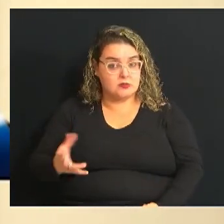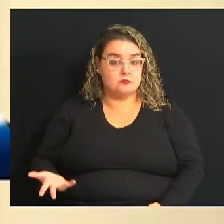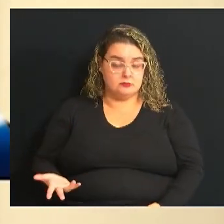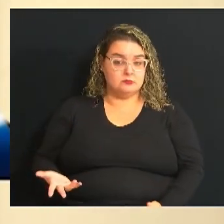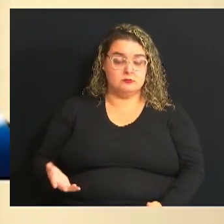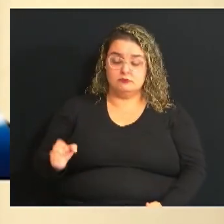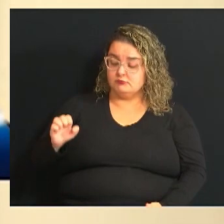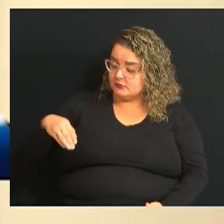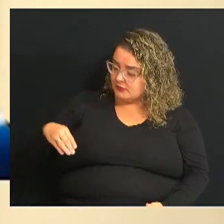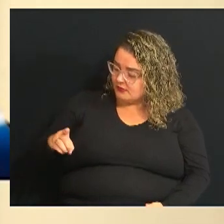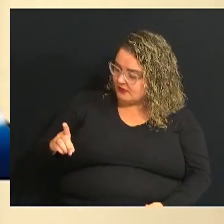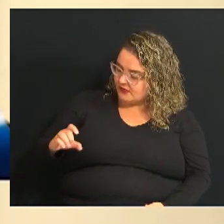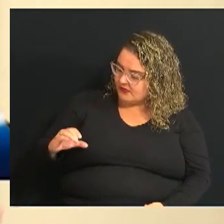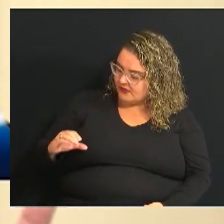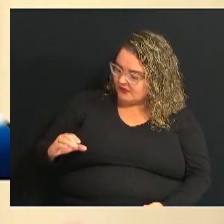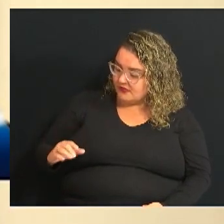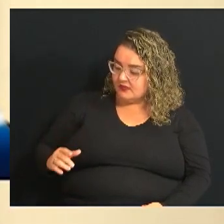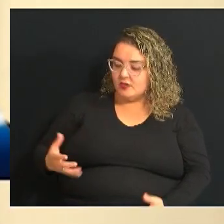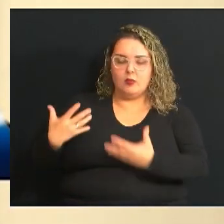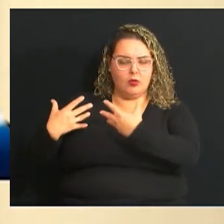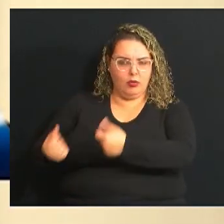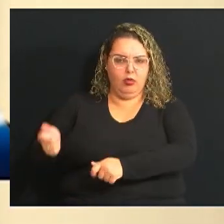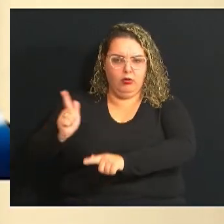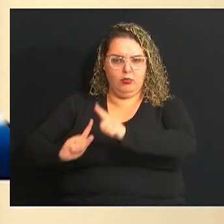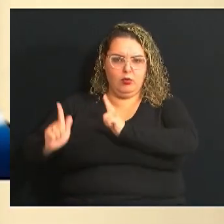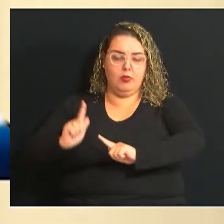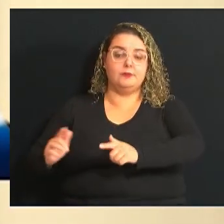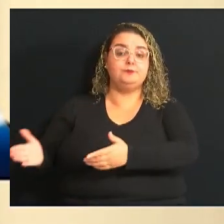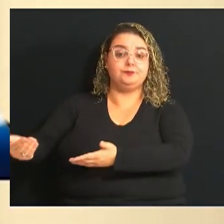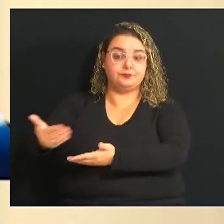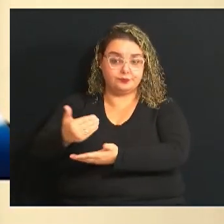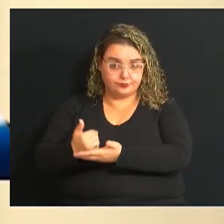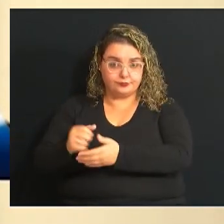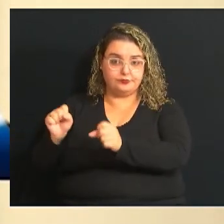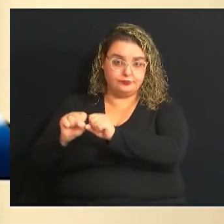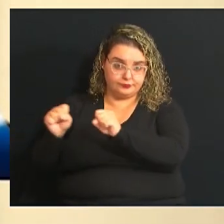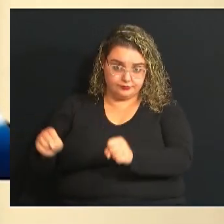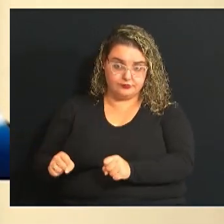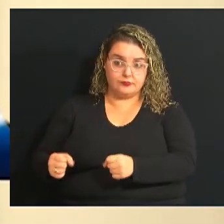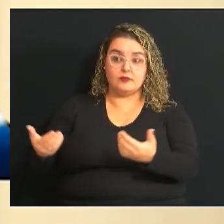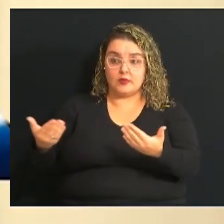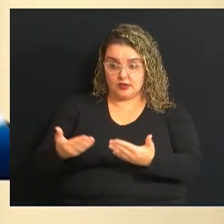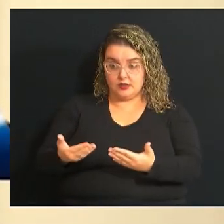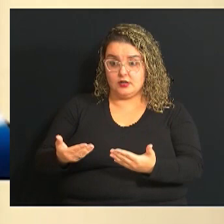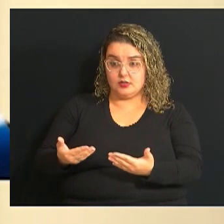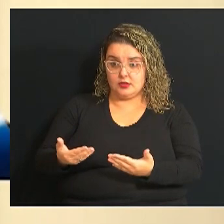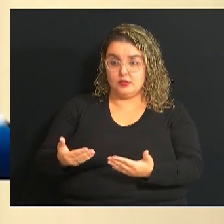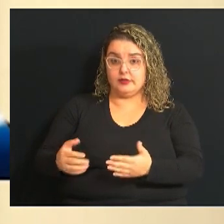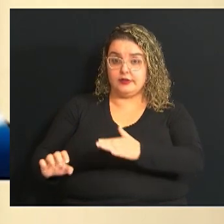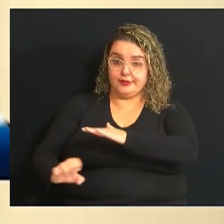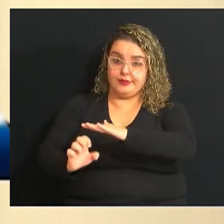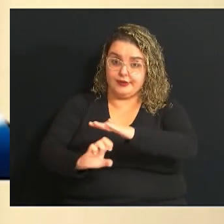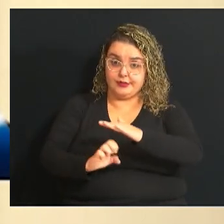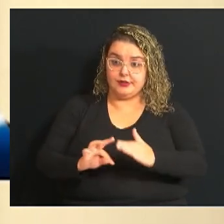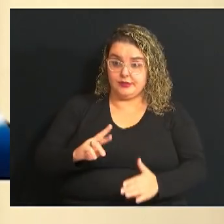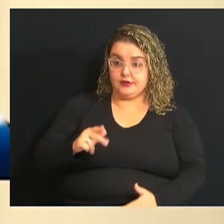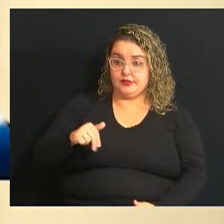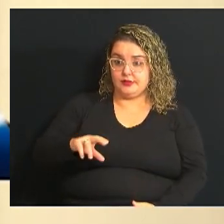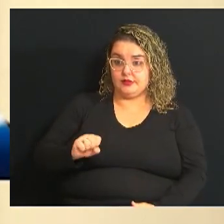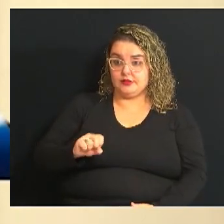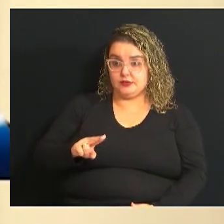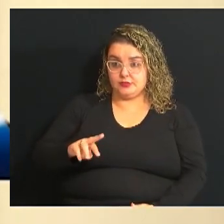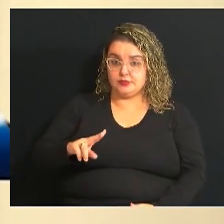de Contas, para separar as atribuições e funções que são próprias da Secretaria e as